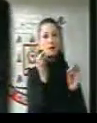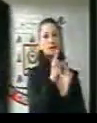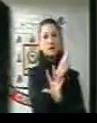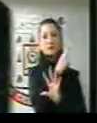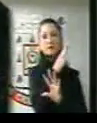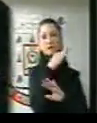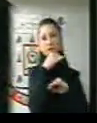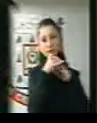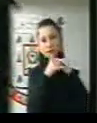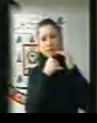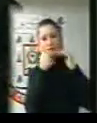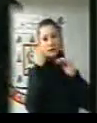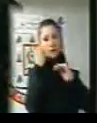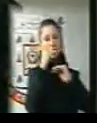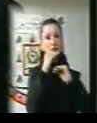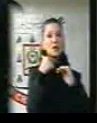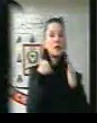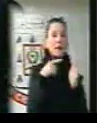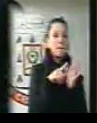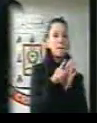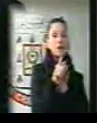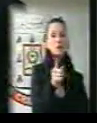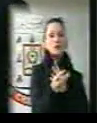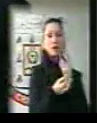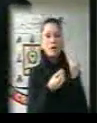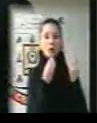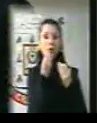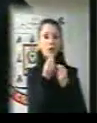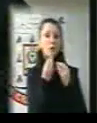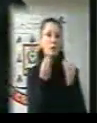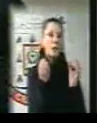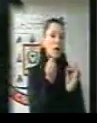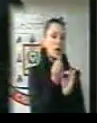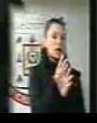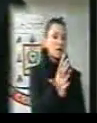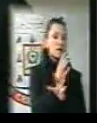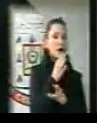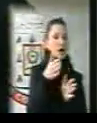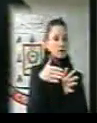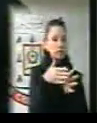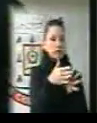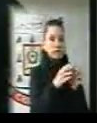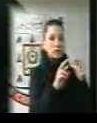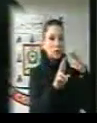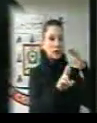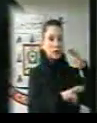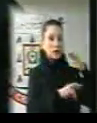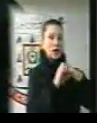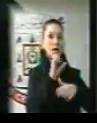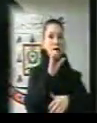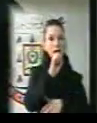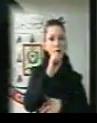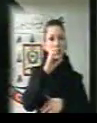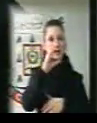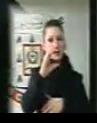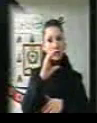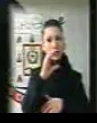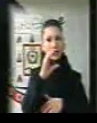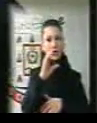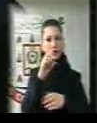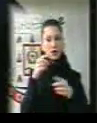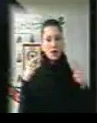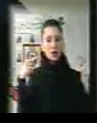pergunta sobre completar o trecho da SC-108, que liga Criciúma a